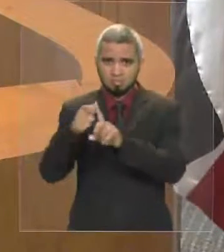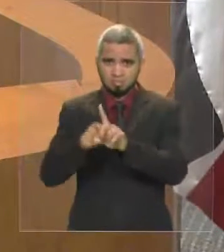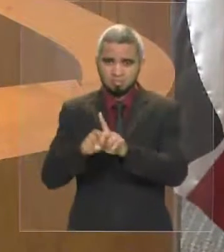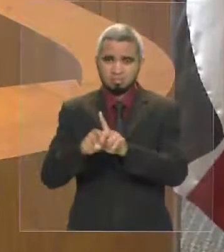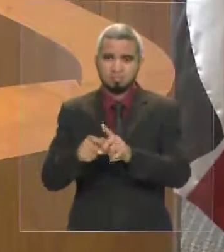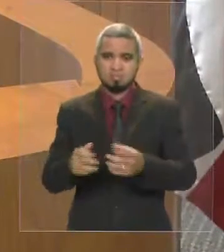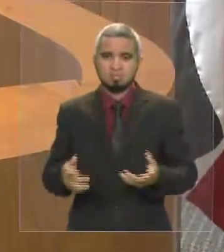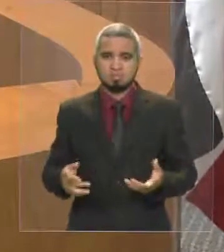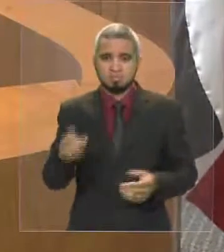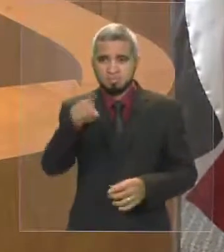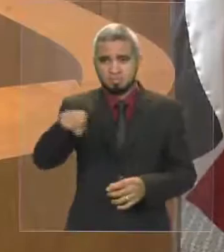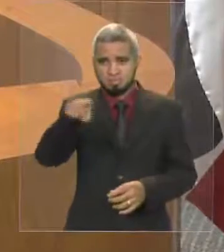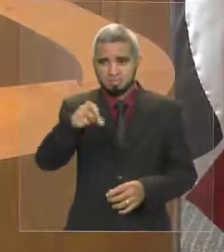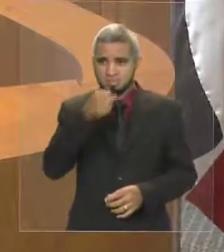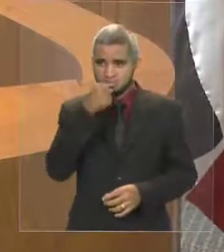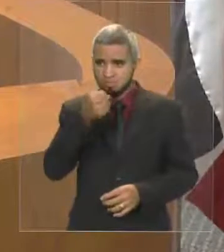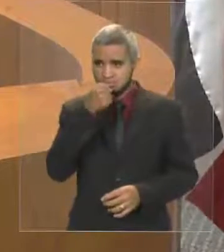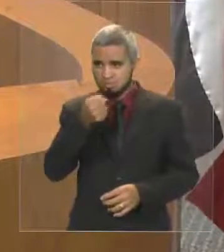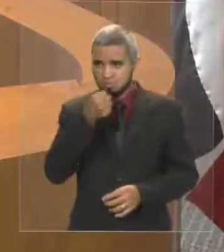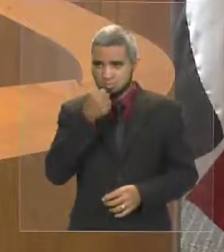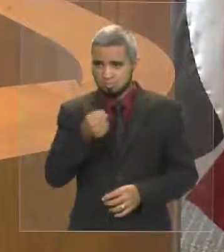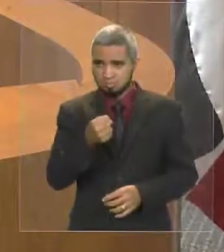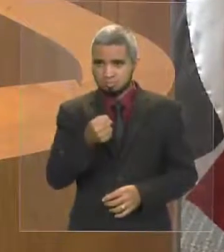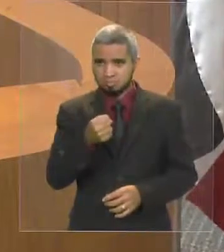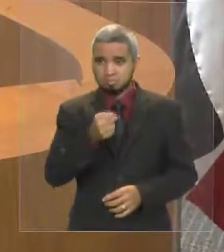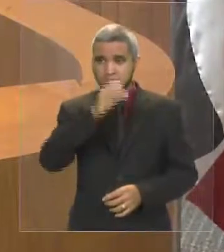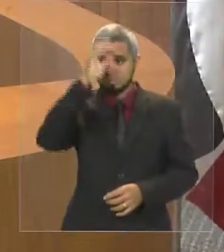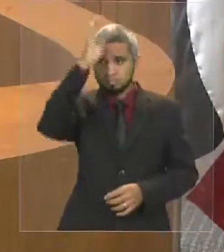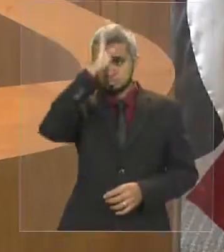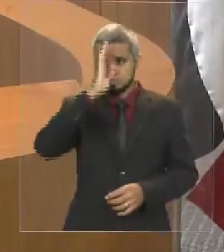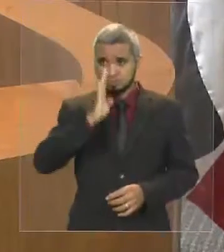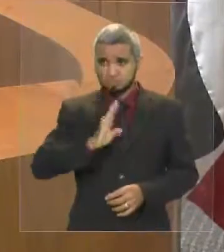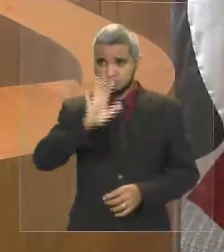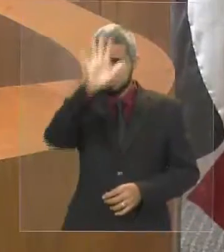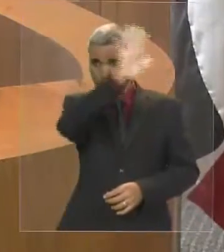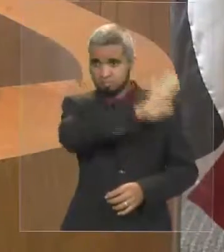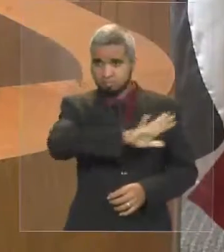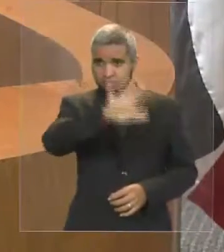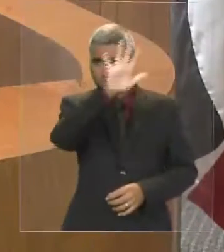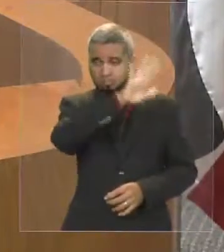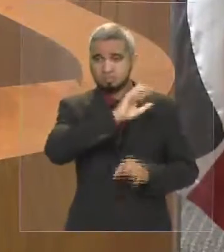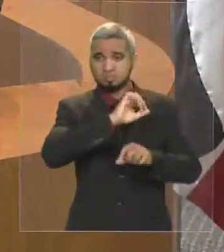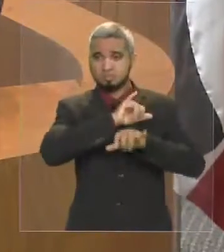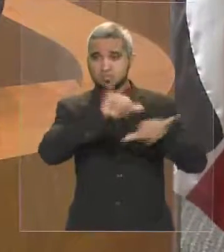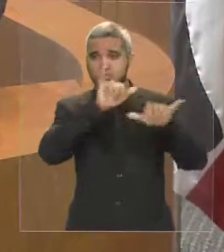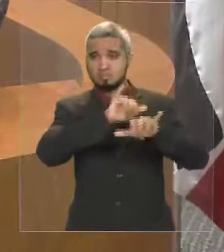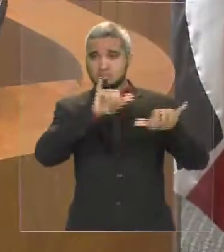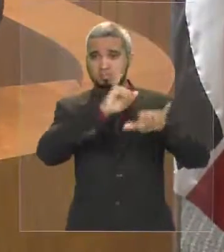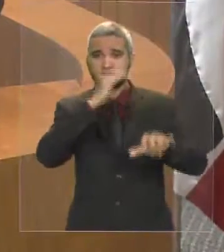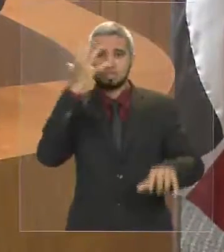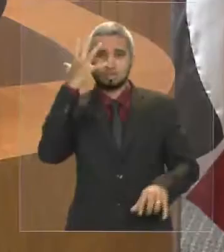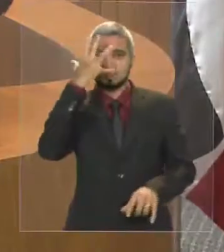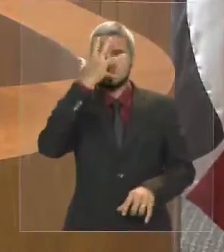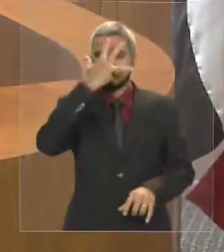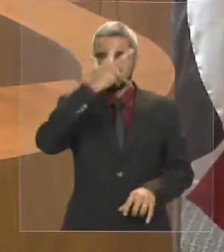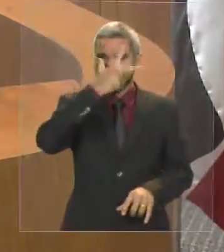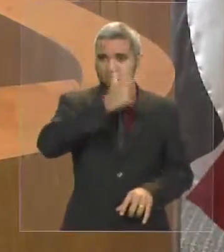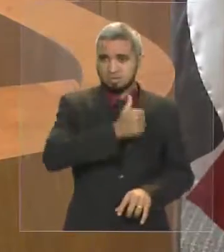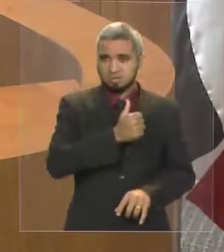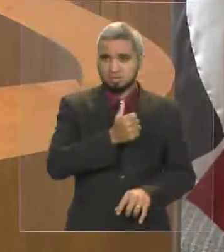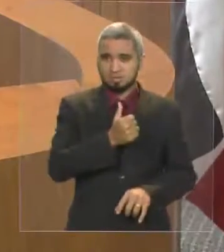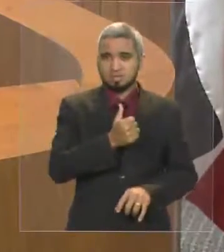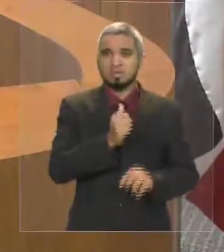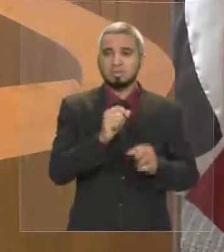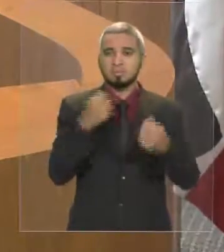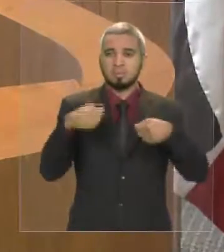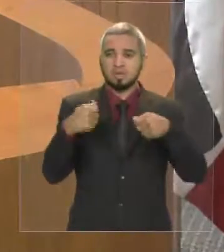membros da imprensa, para o cenário nacional, o discurso é muito bonito. A crise se acaba com a instituição